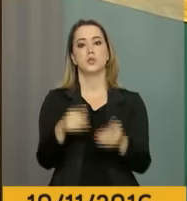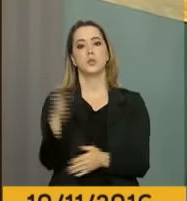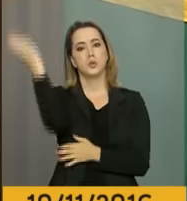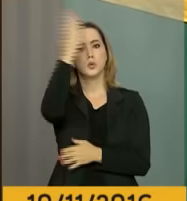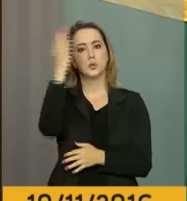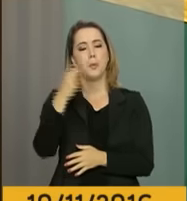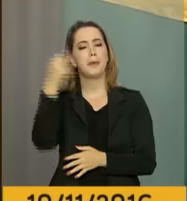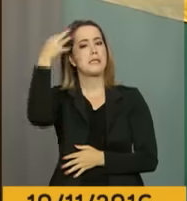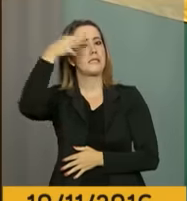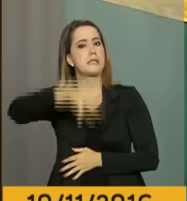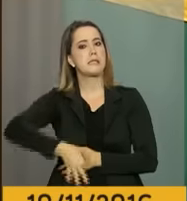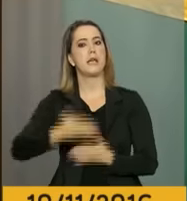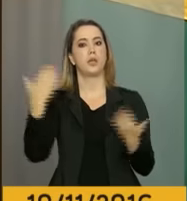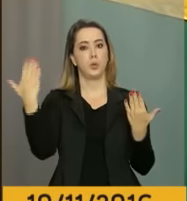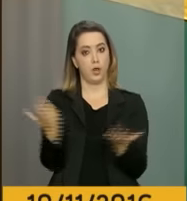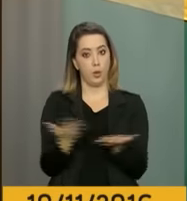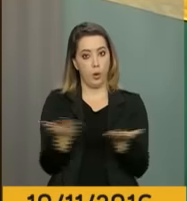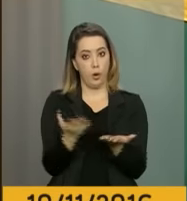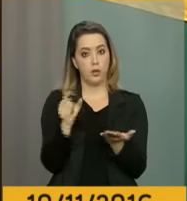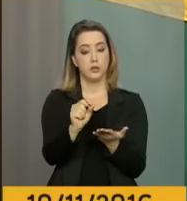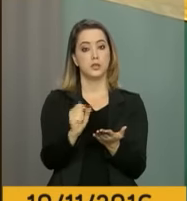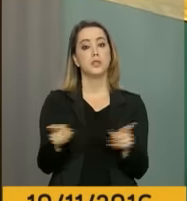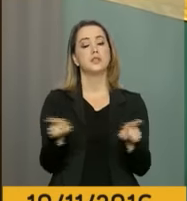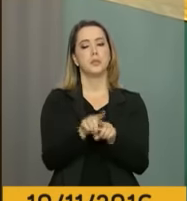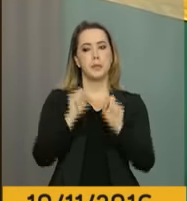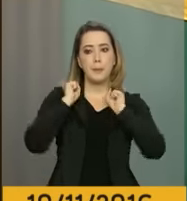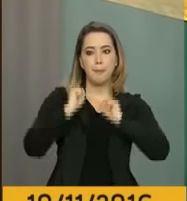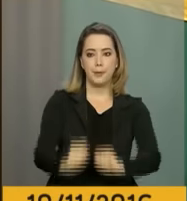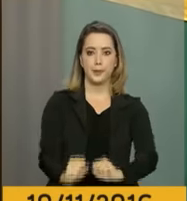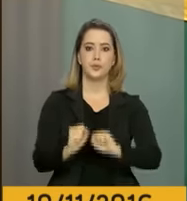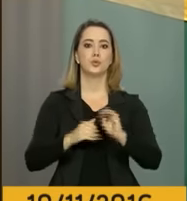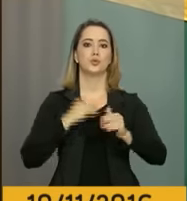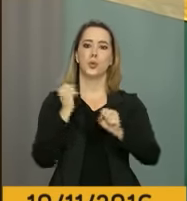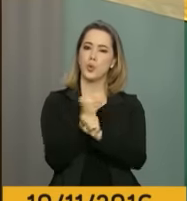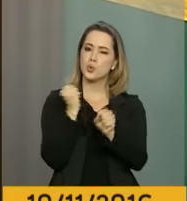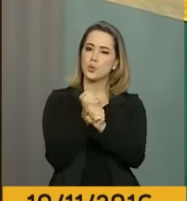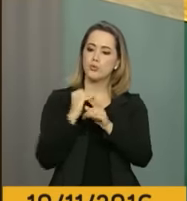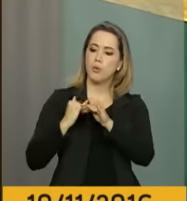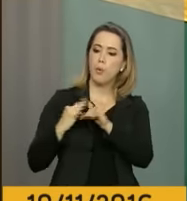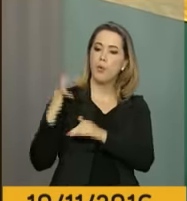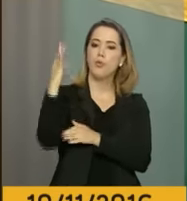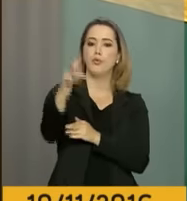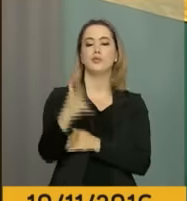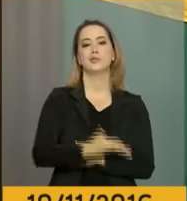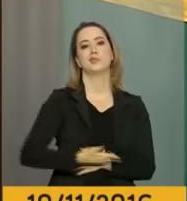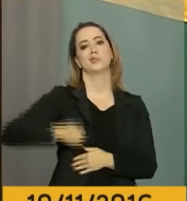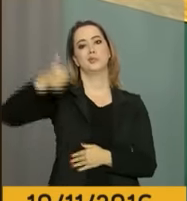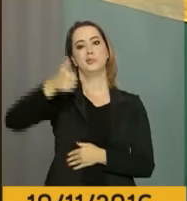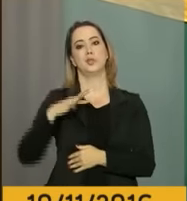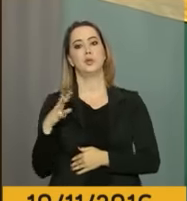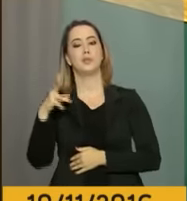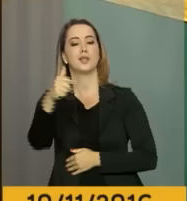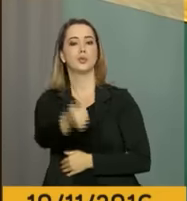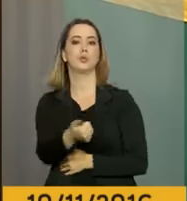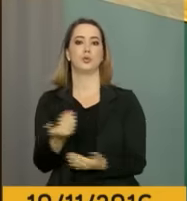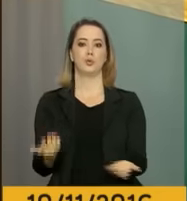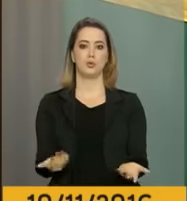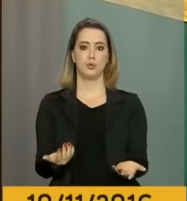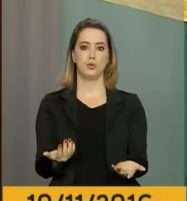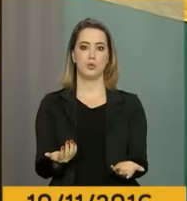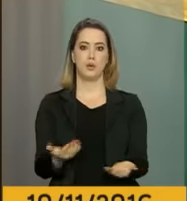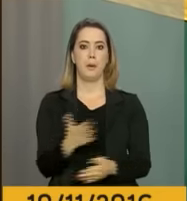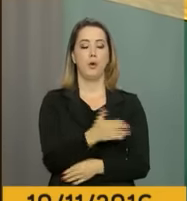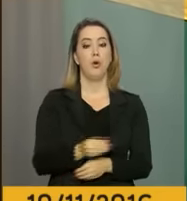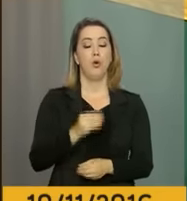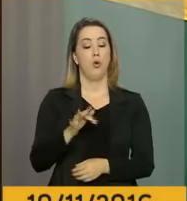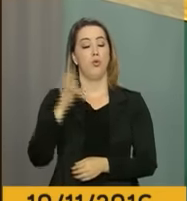país afinado com o presente e habilitado a participar da construção de um futuro melhor para todos. E quando falo de um futuro